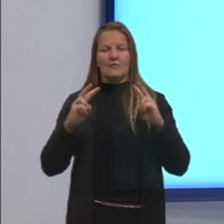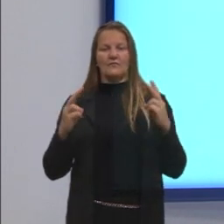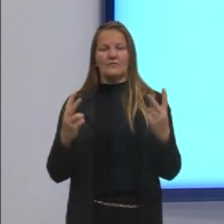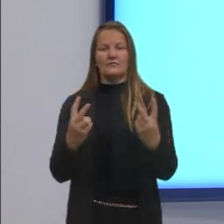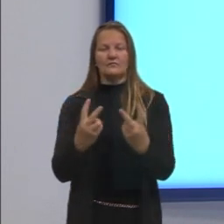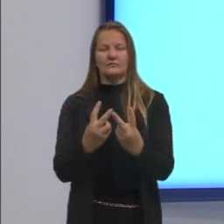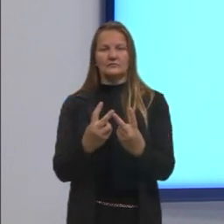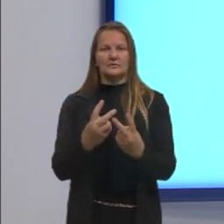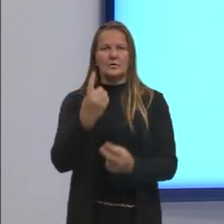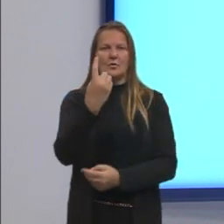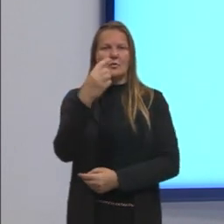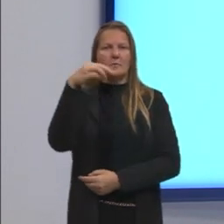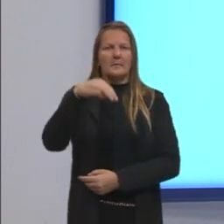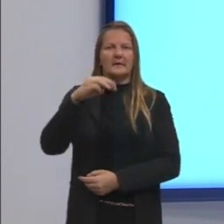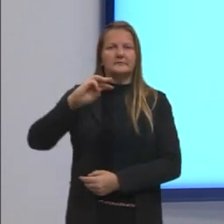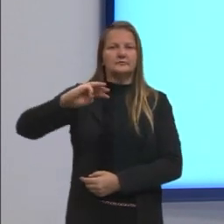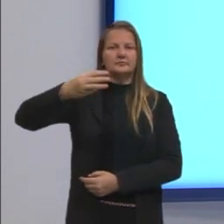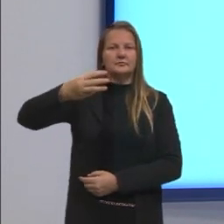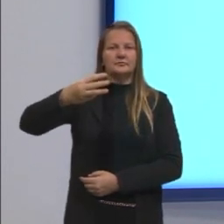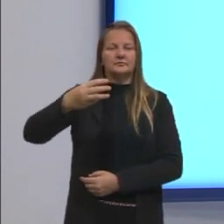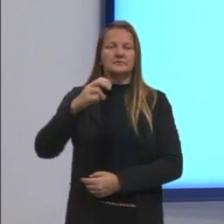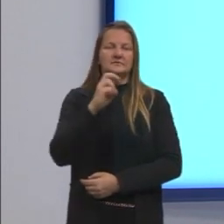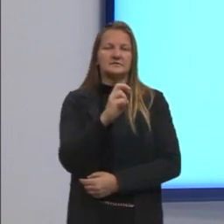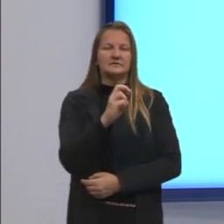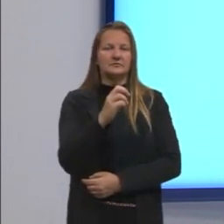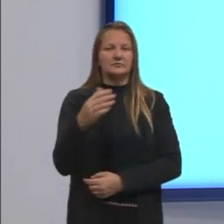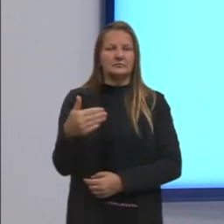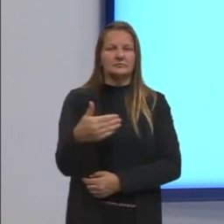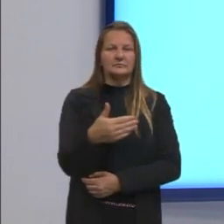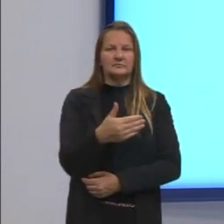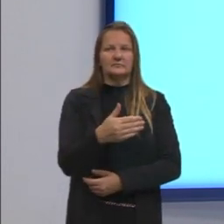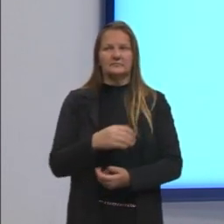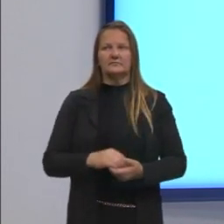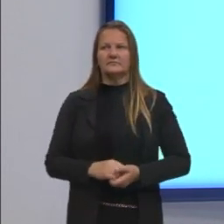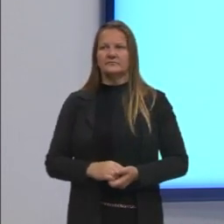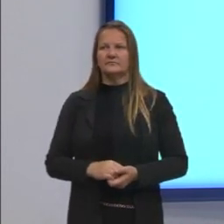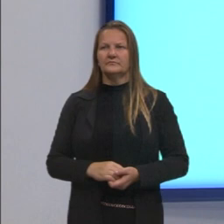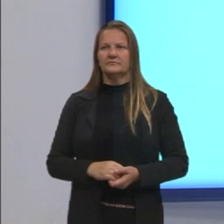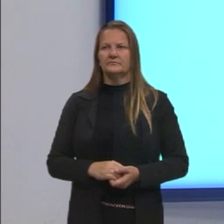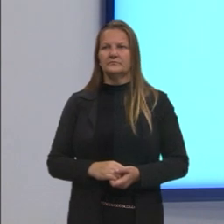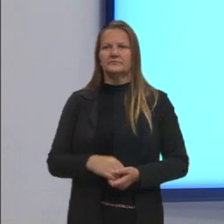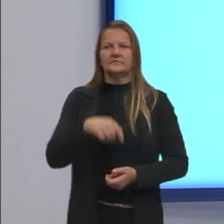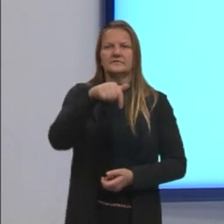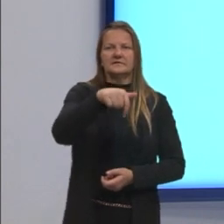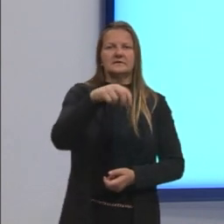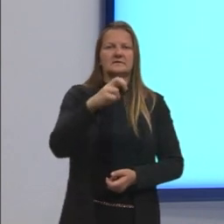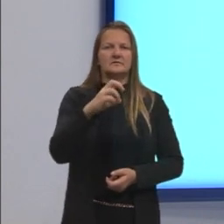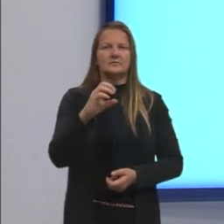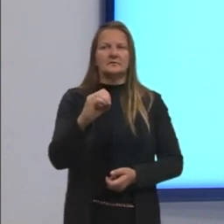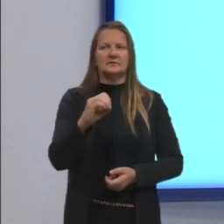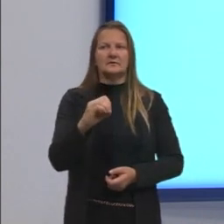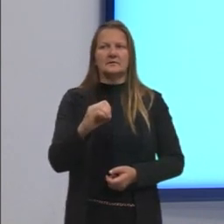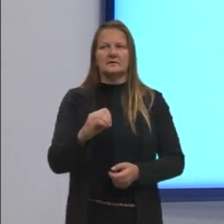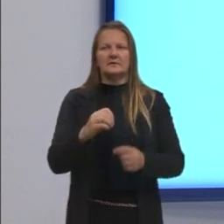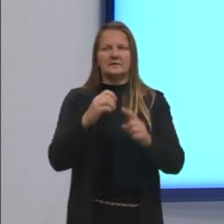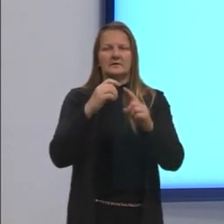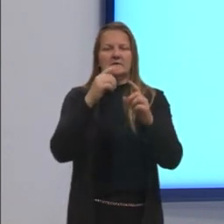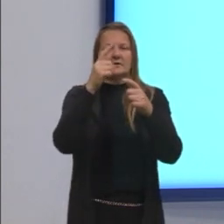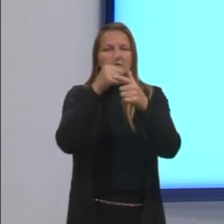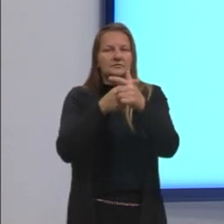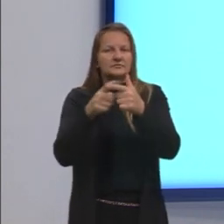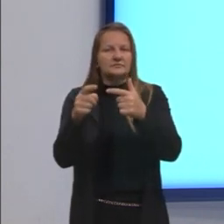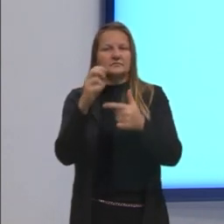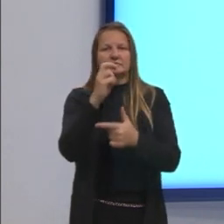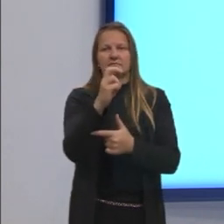um metro cúbico corresponde a 5 peixes então eu vou pegar os 750 vou dividir